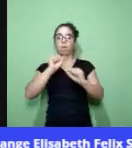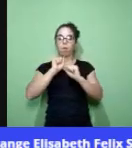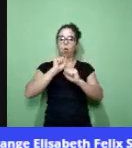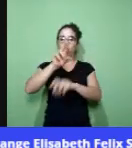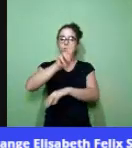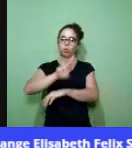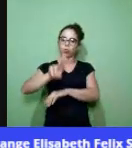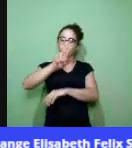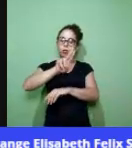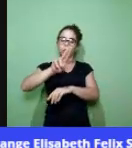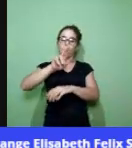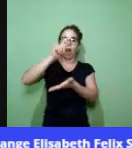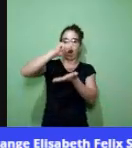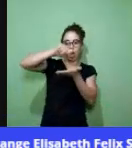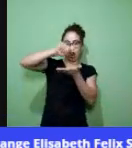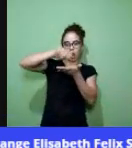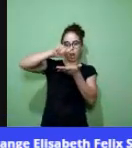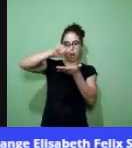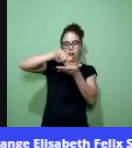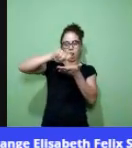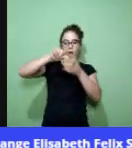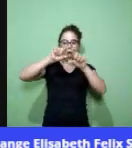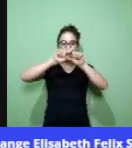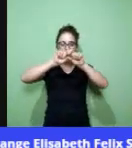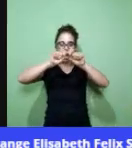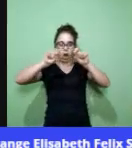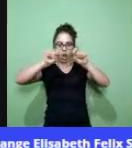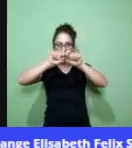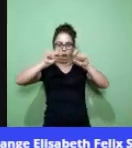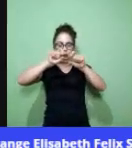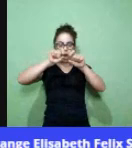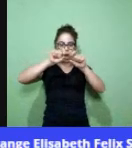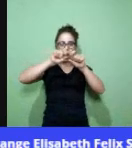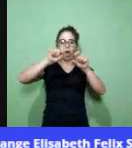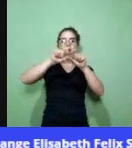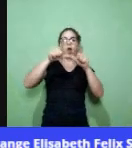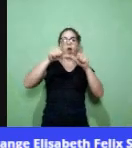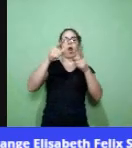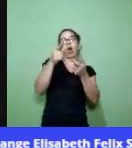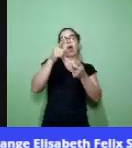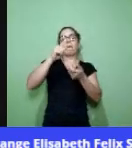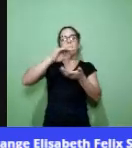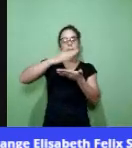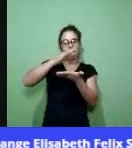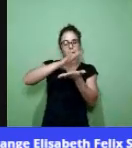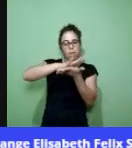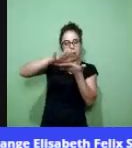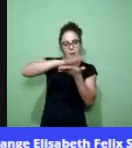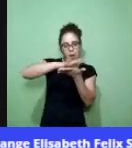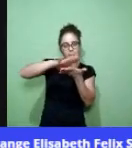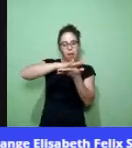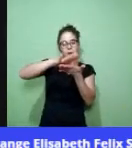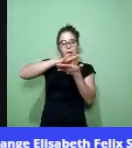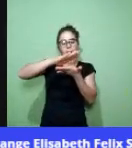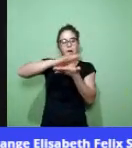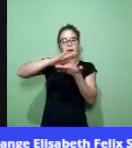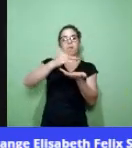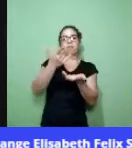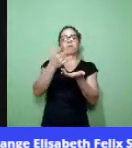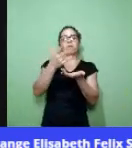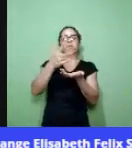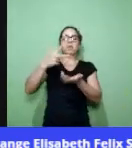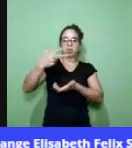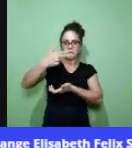lápis engrossados, lupa eletrônica, guia de leitura, plano inclinado, tesoura adaptada. Aí a gente pode estar usando